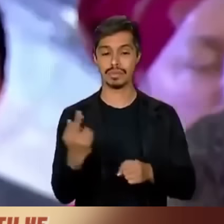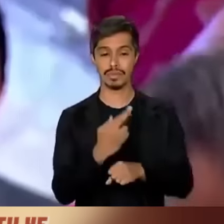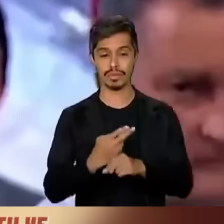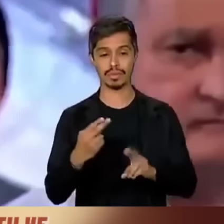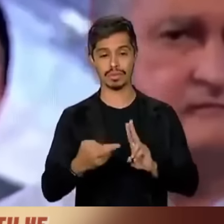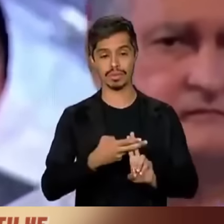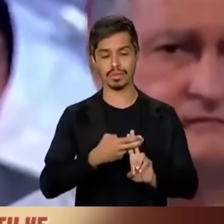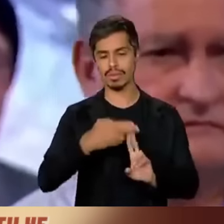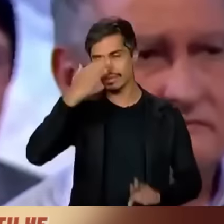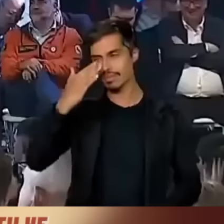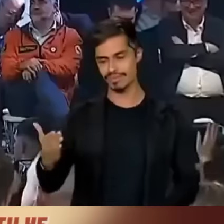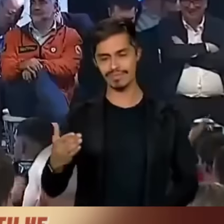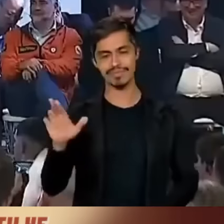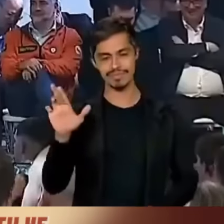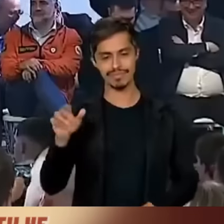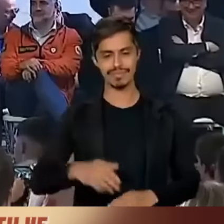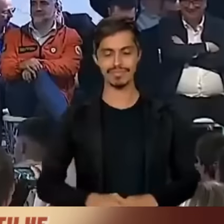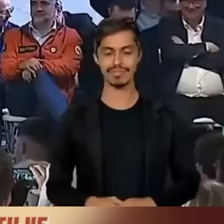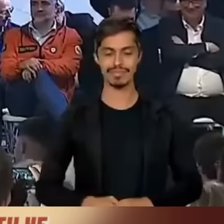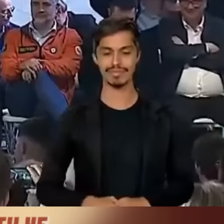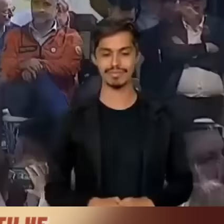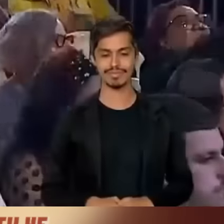SUS. Obrigada, presidente Lula.